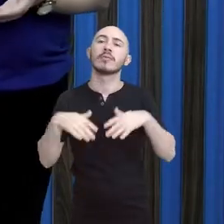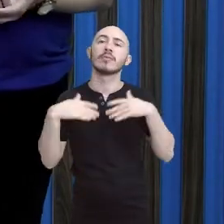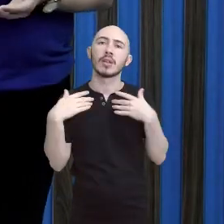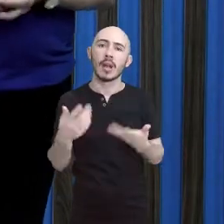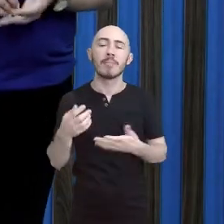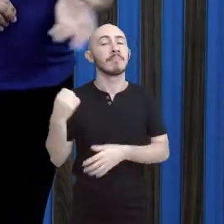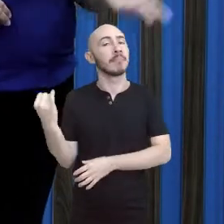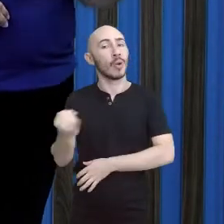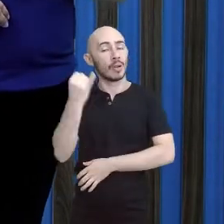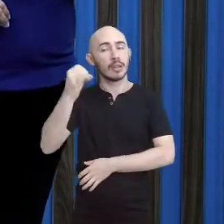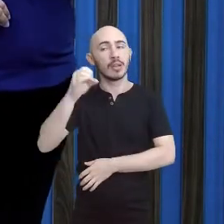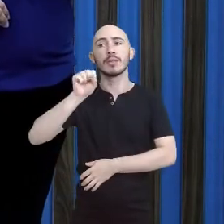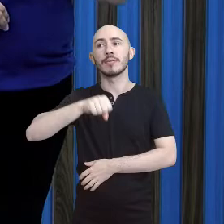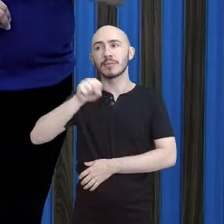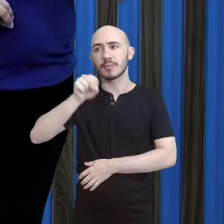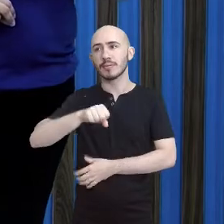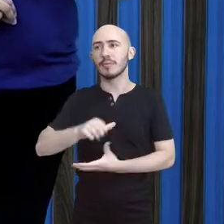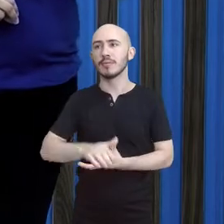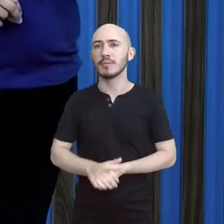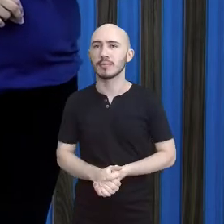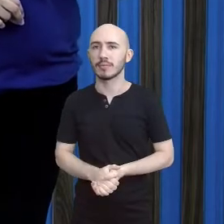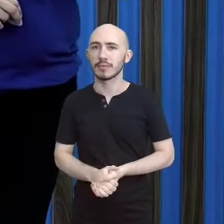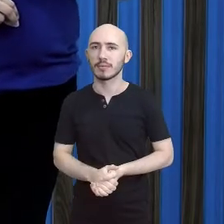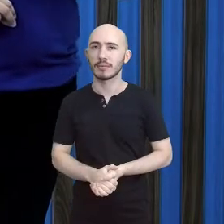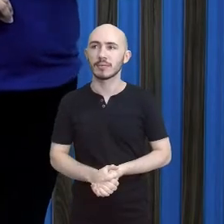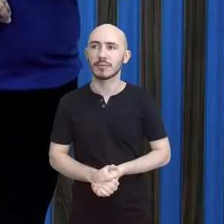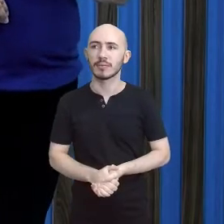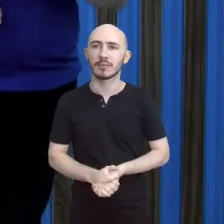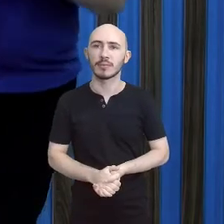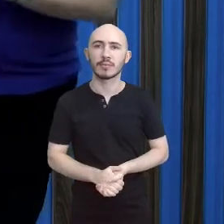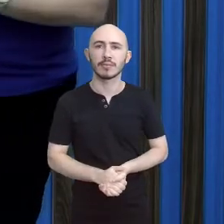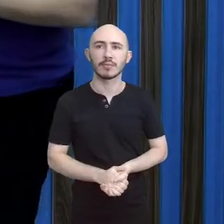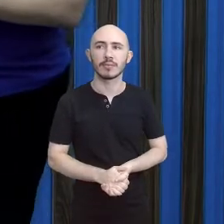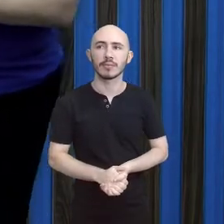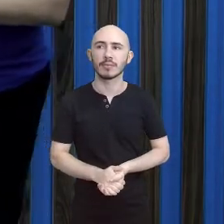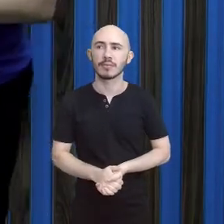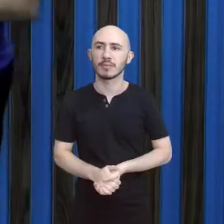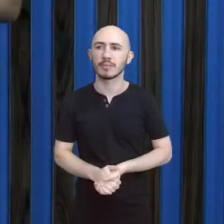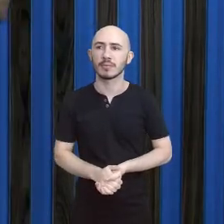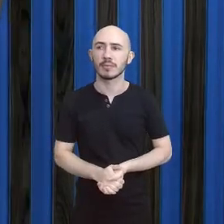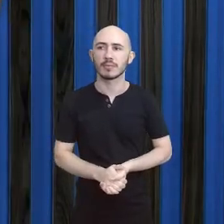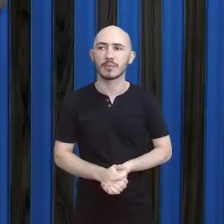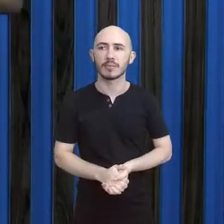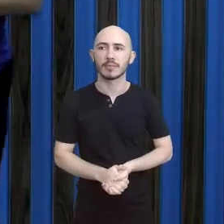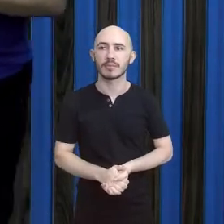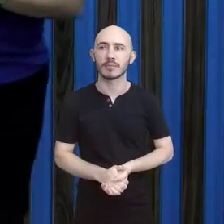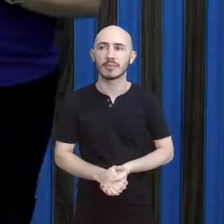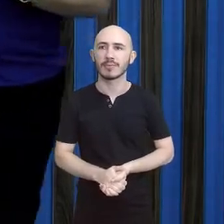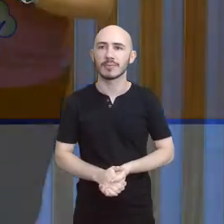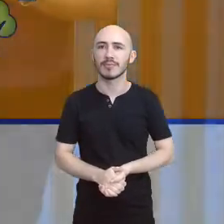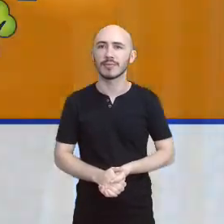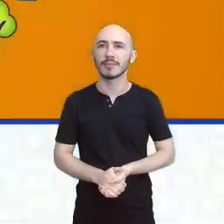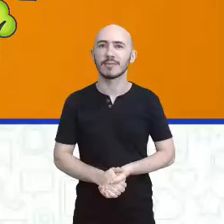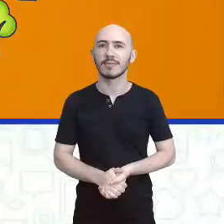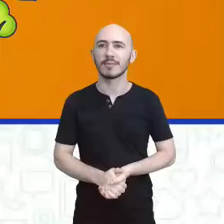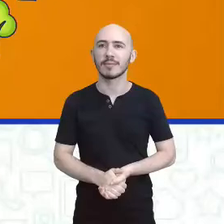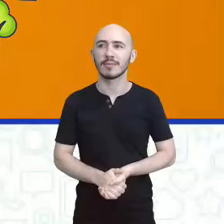muito importantes. Um slide antes, por favor. Isso, muito obrigada. Próximo.